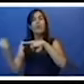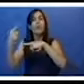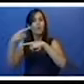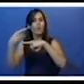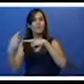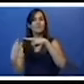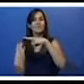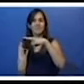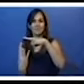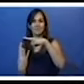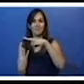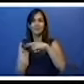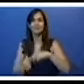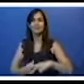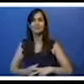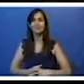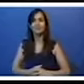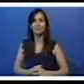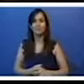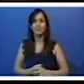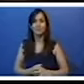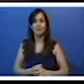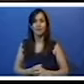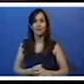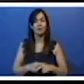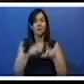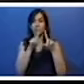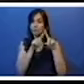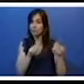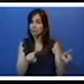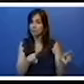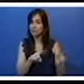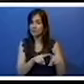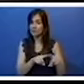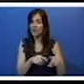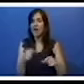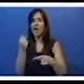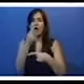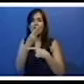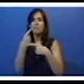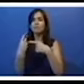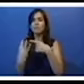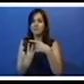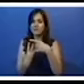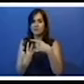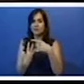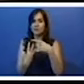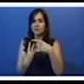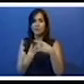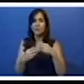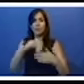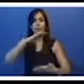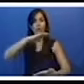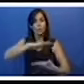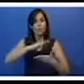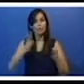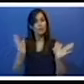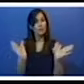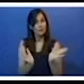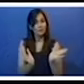um terço então o triângulo ele é um terço do trapézio